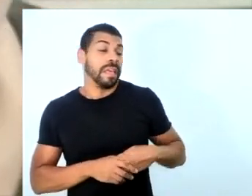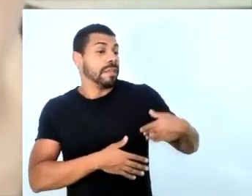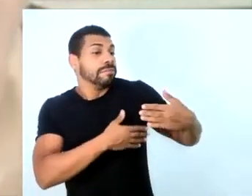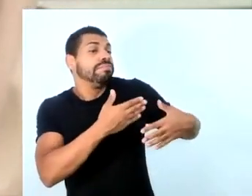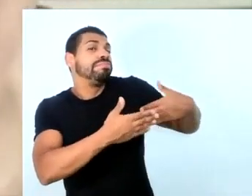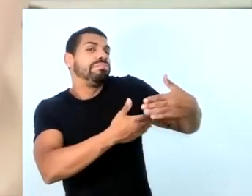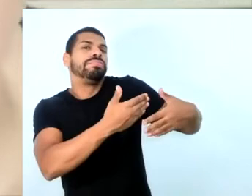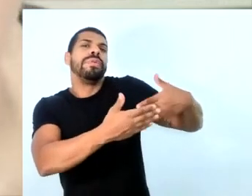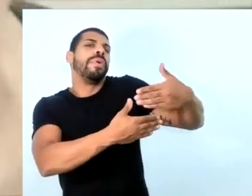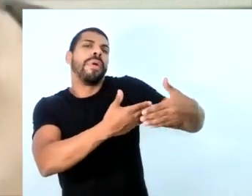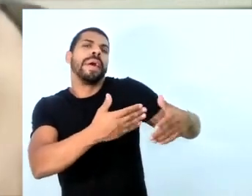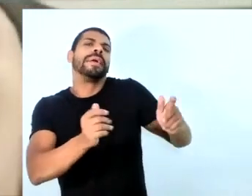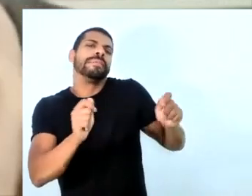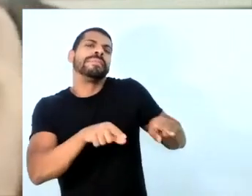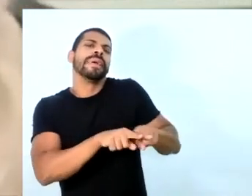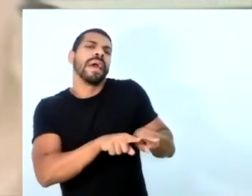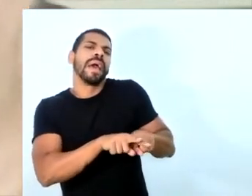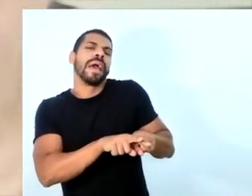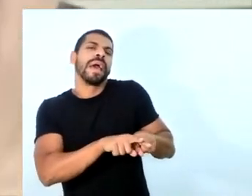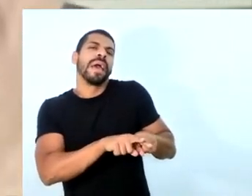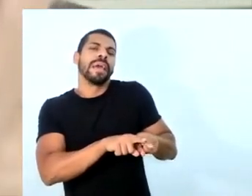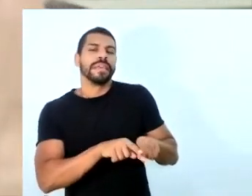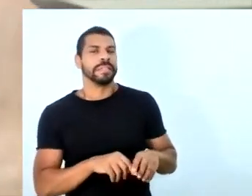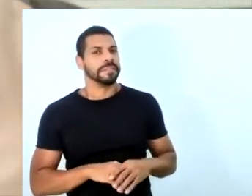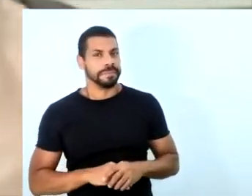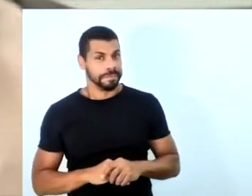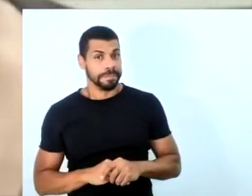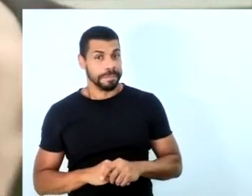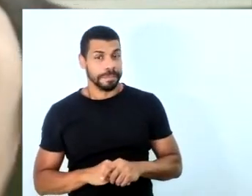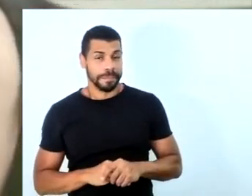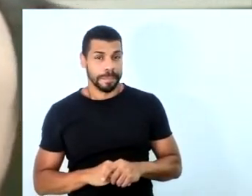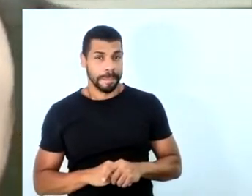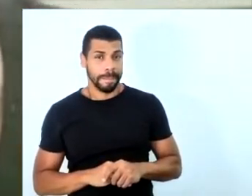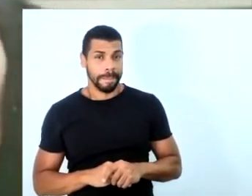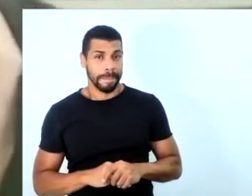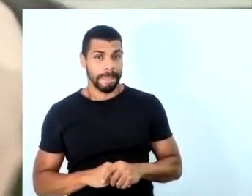experiência em processo. Acho que é bonita a forma como você